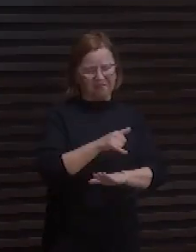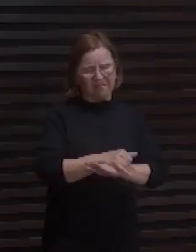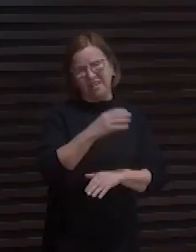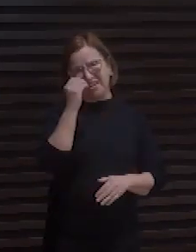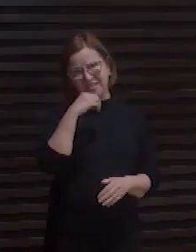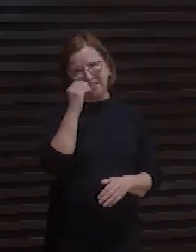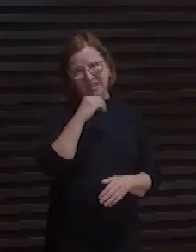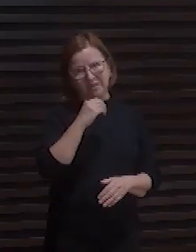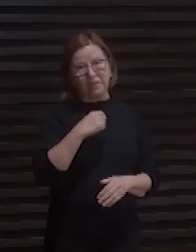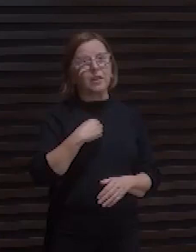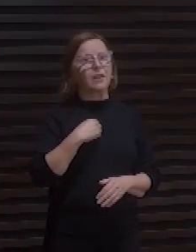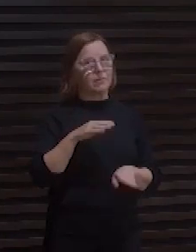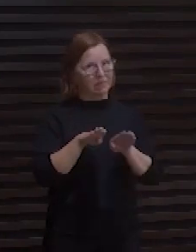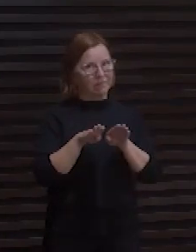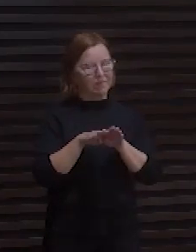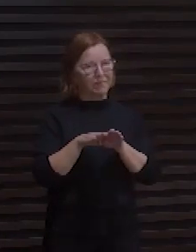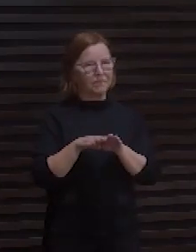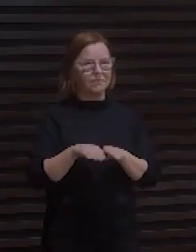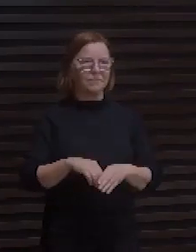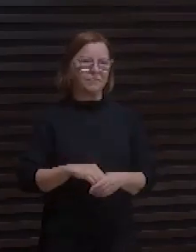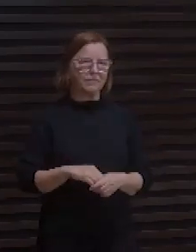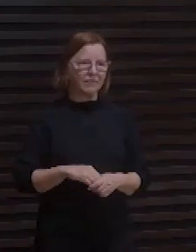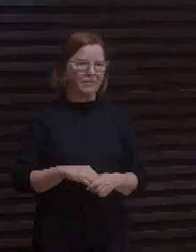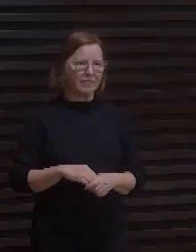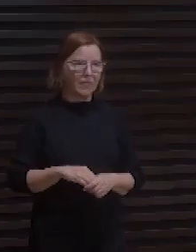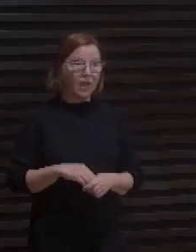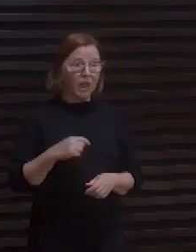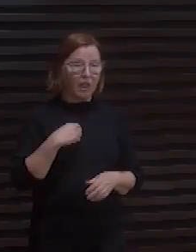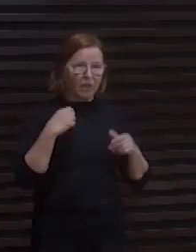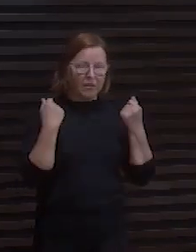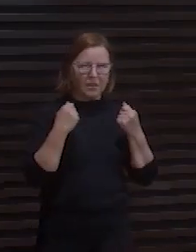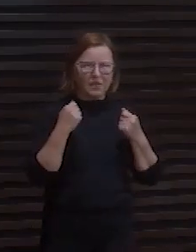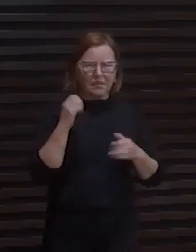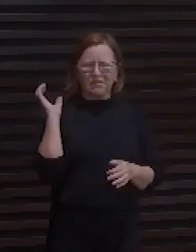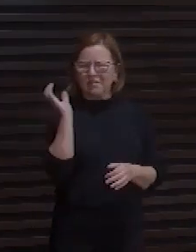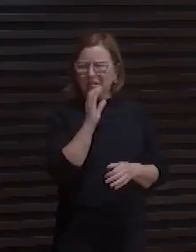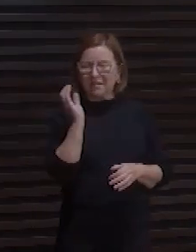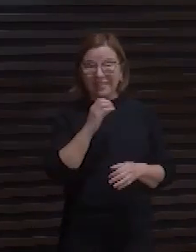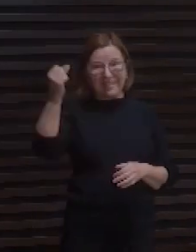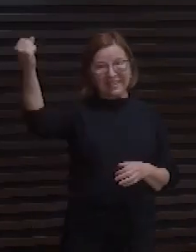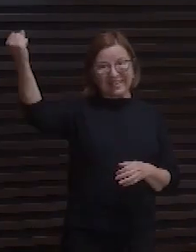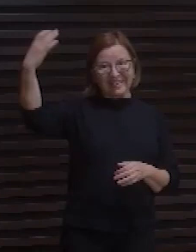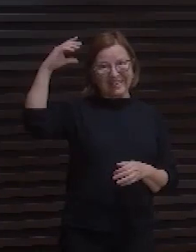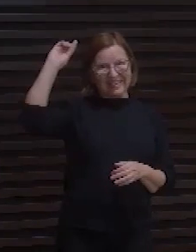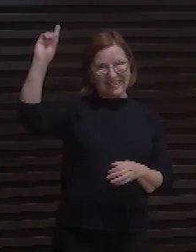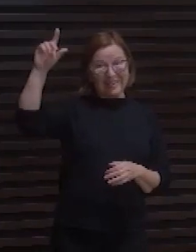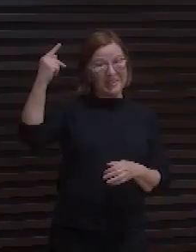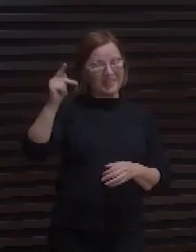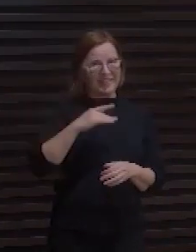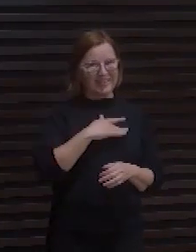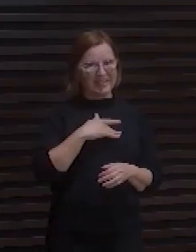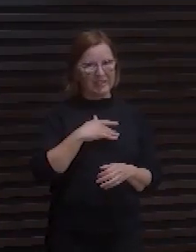fracas. Eu sou um desses aqui, que precisa urgentemente da graça de Deus e da sua